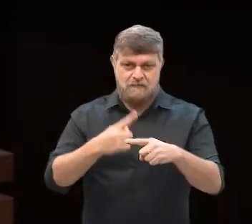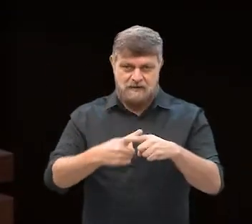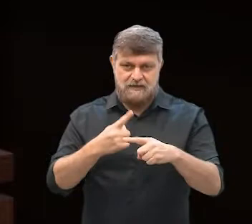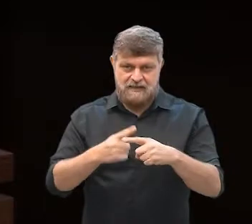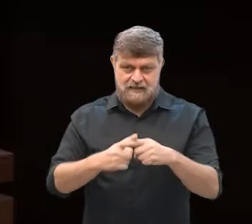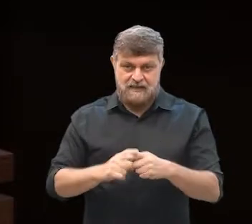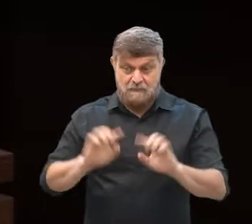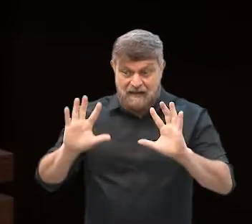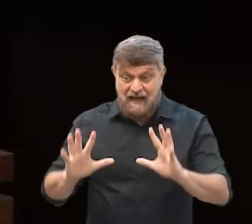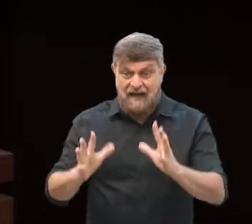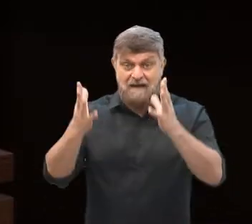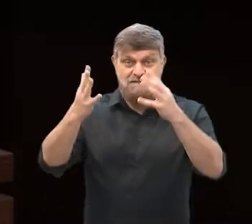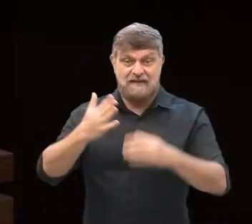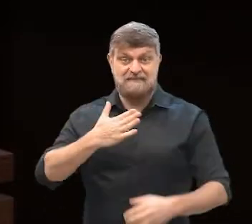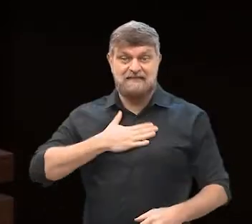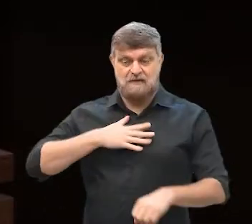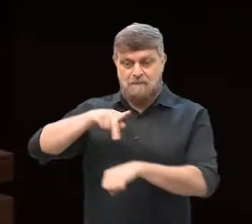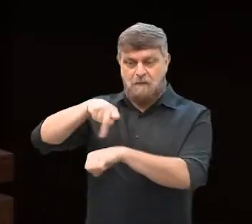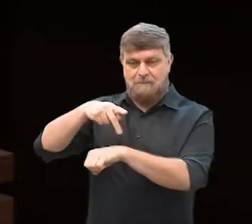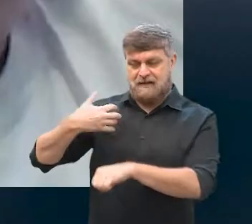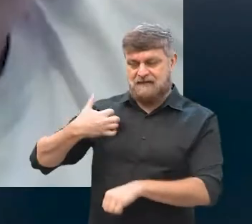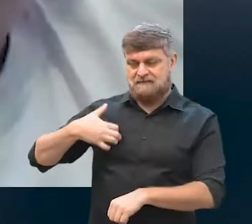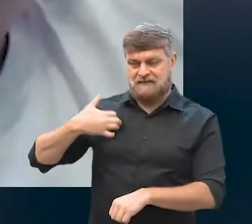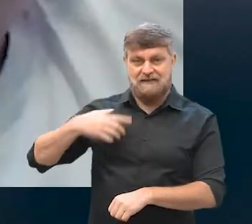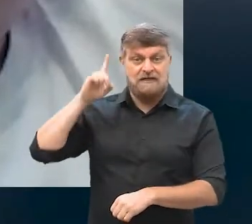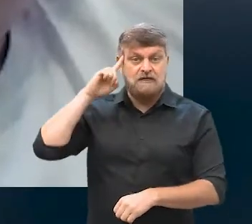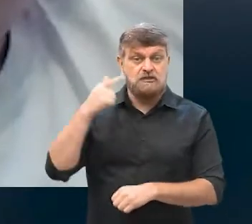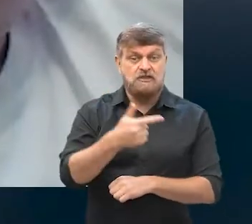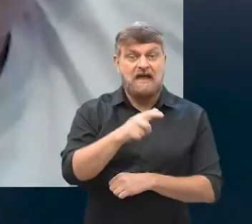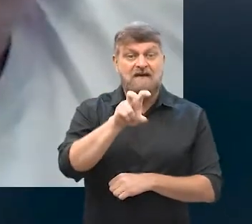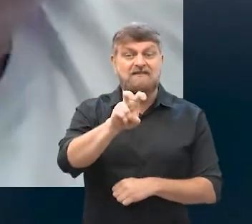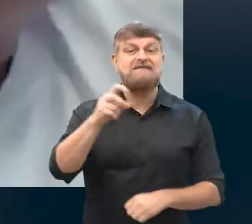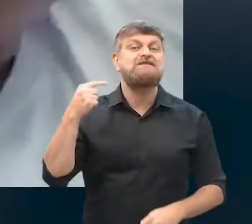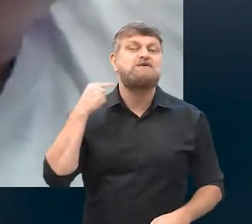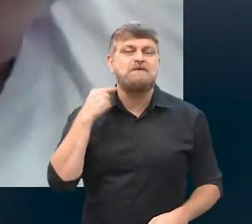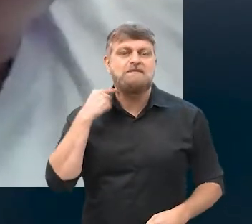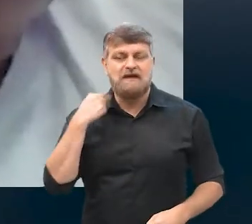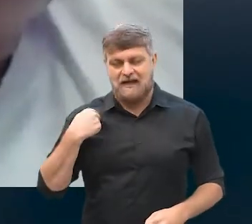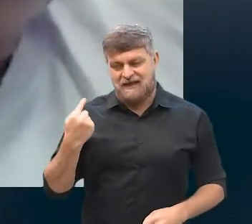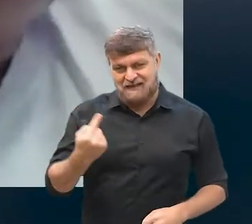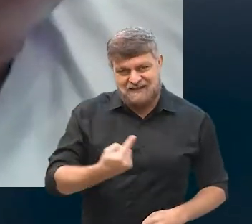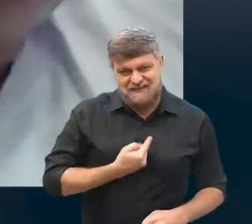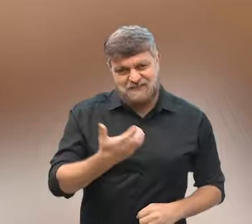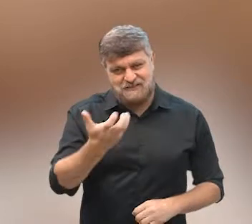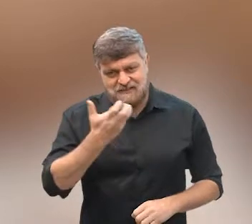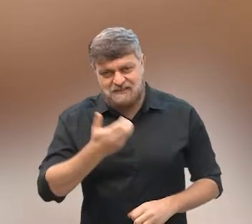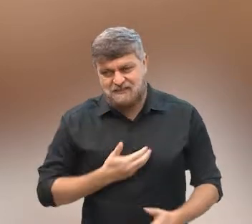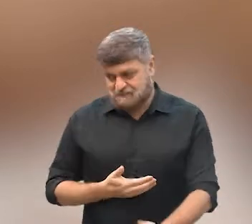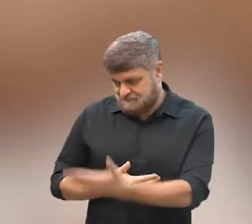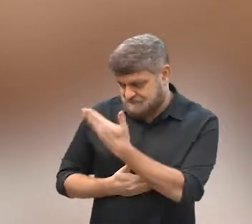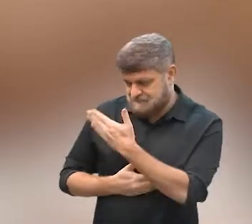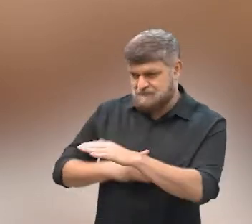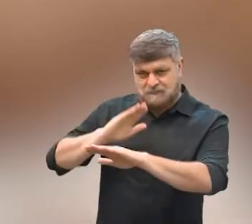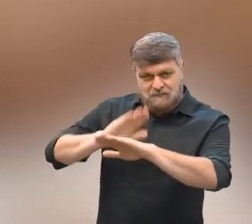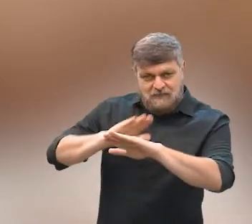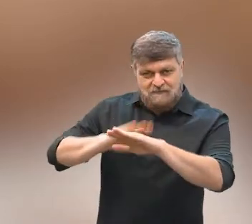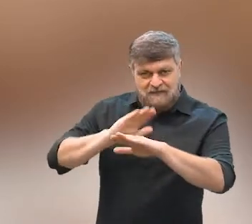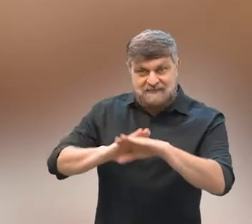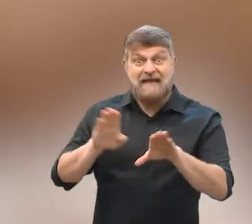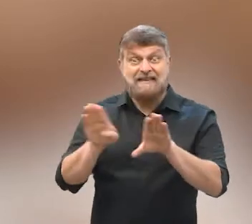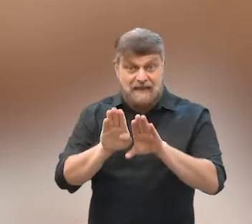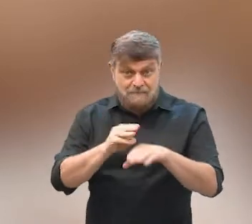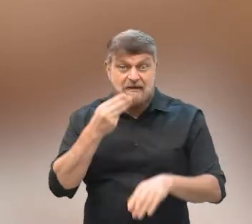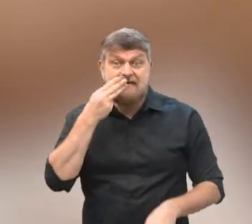data pátria nossa, que é o 25 de maio, e a gente queria fazer as empanadas